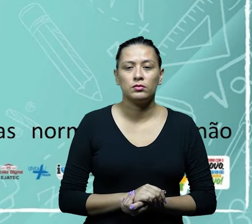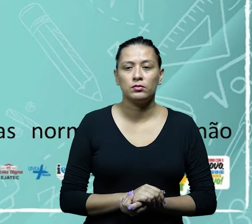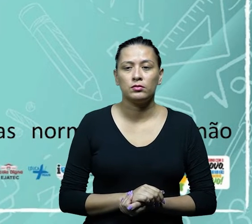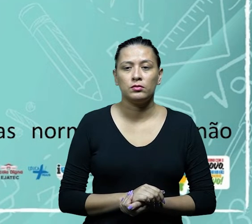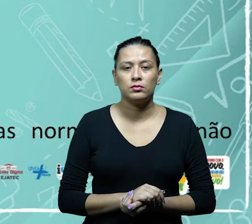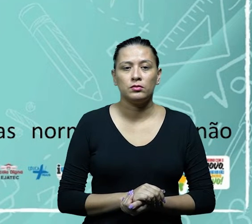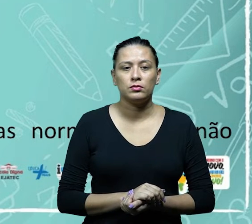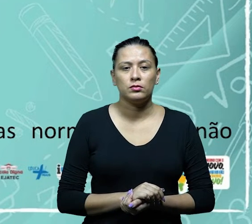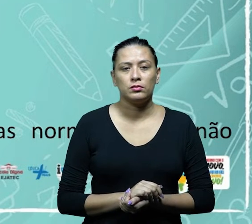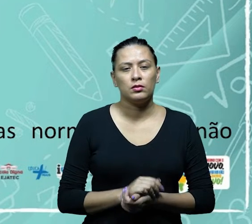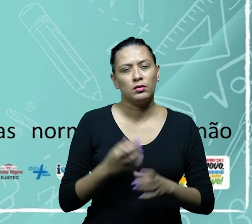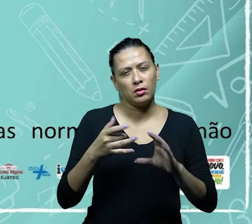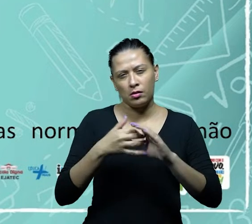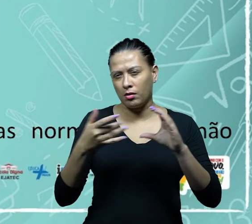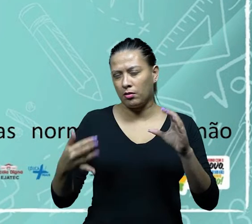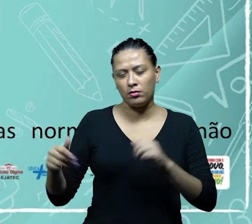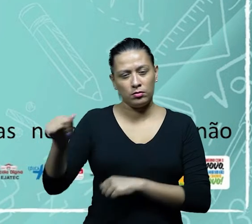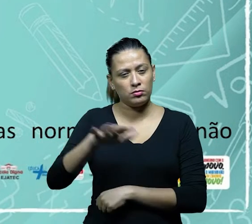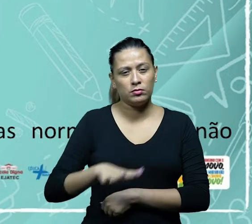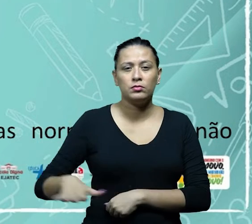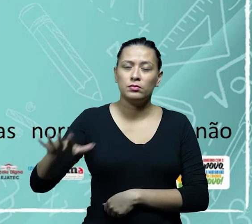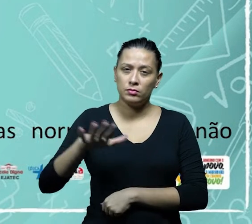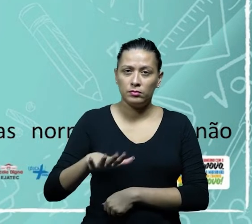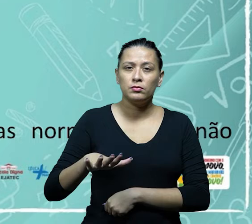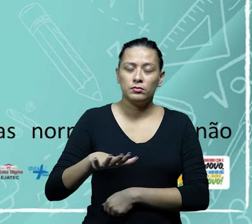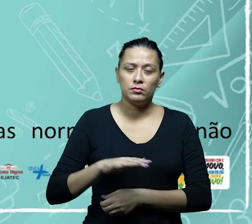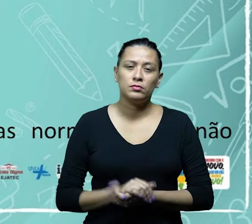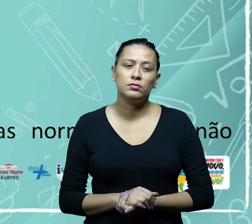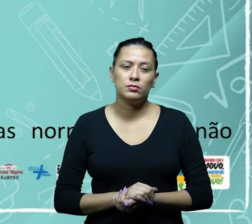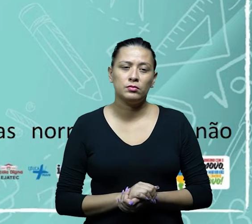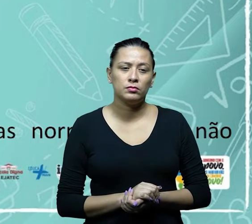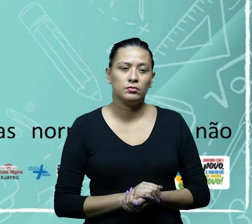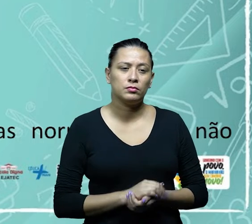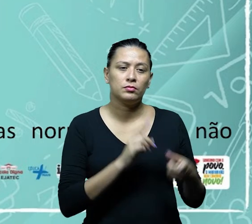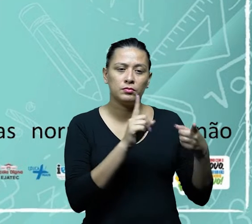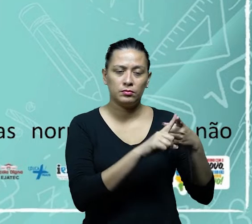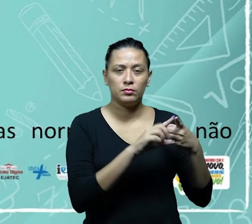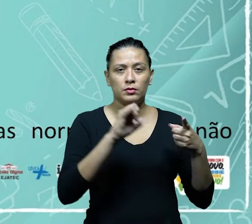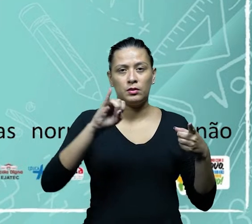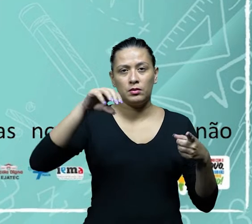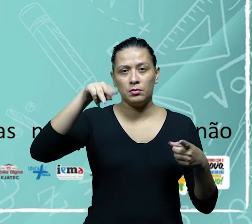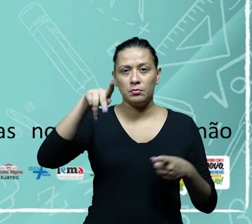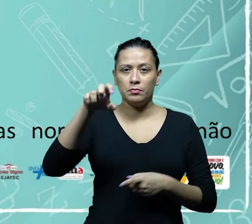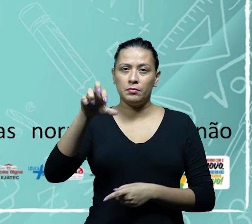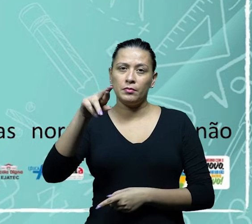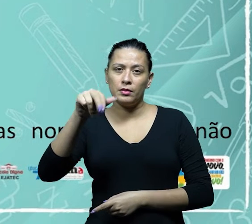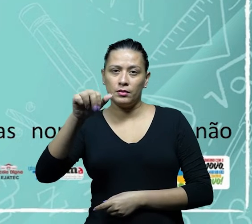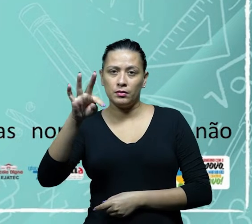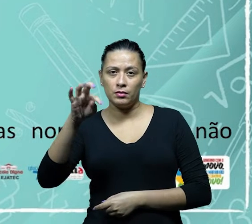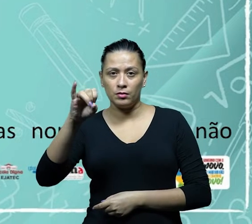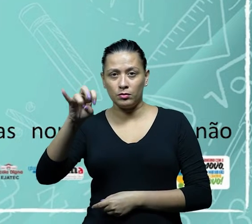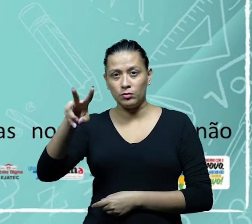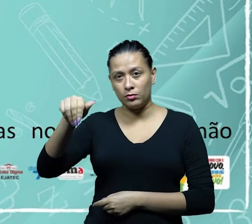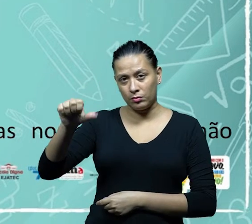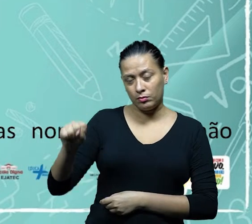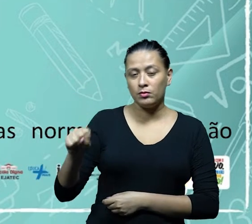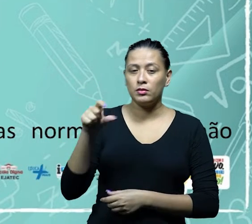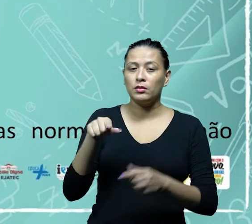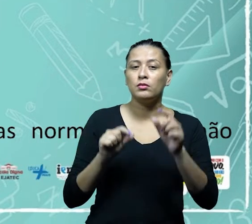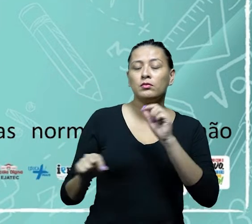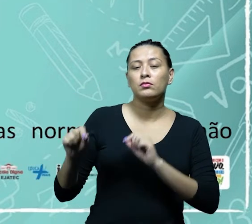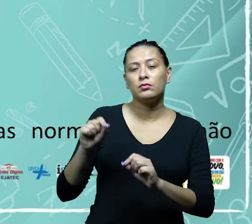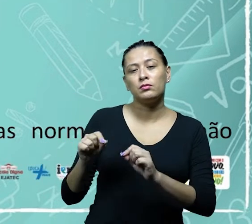gerais né Essas essas características elas são é imperativo né as normas éticas elas gozam